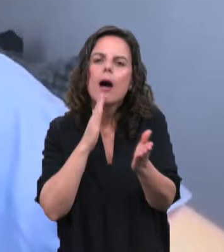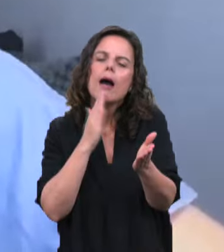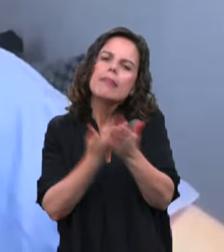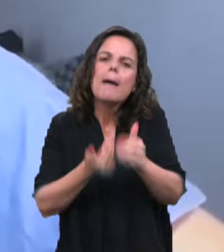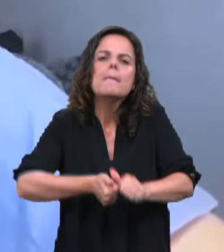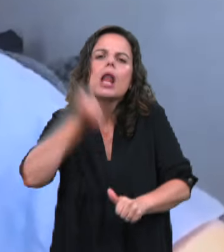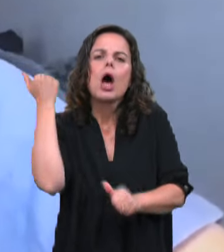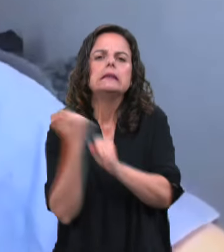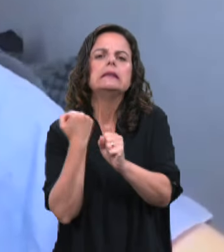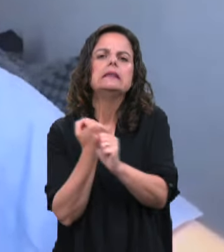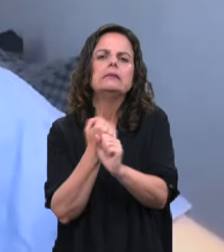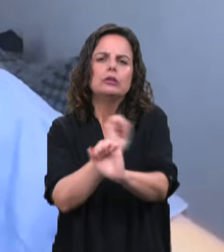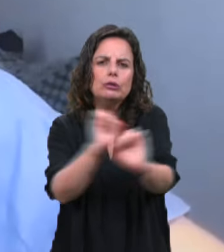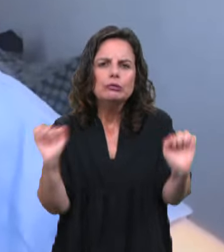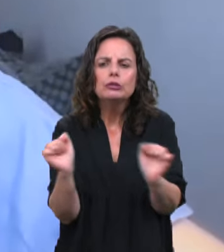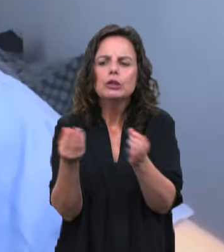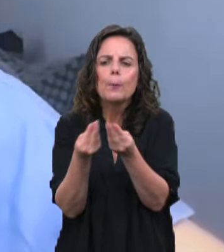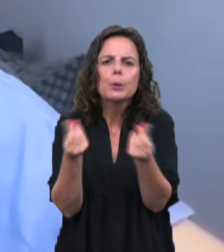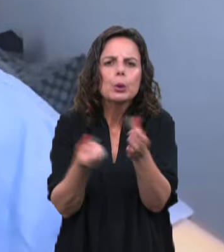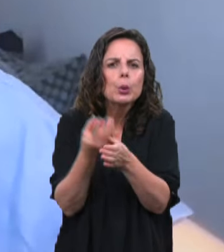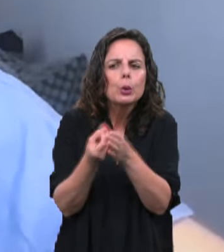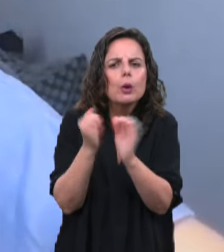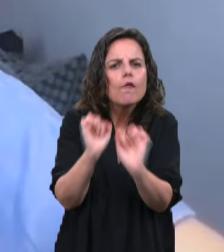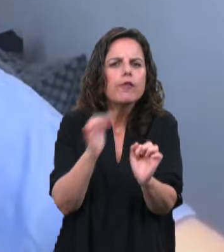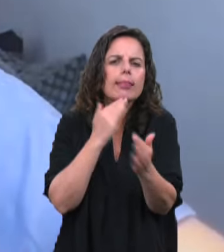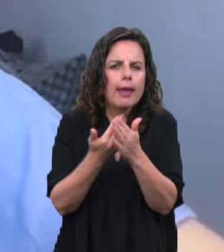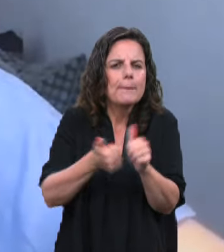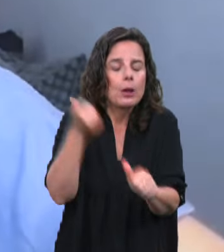seus serviços e produtos. E então